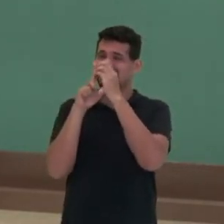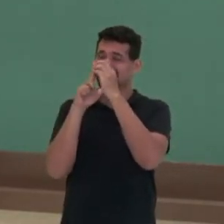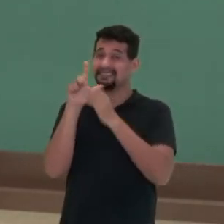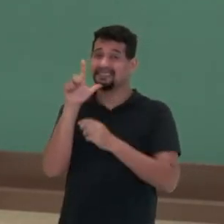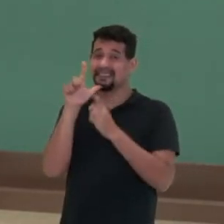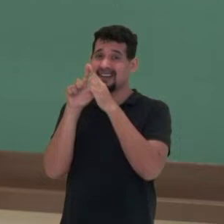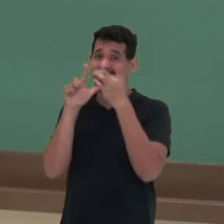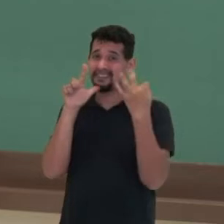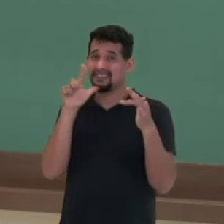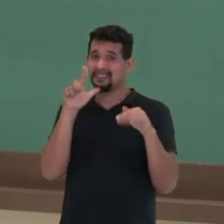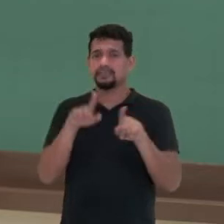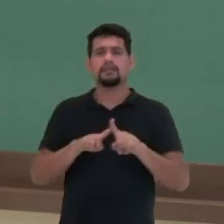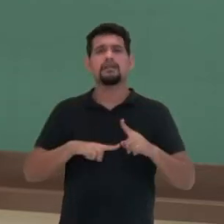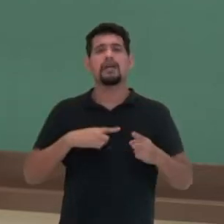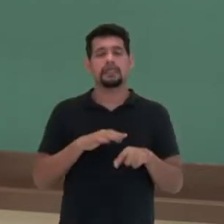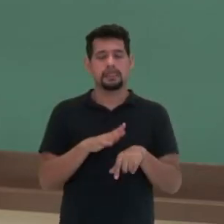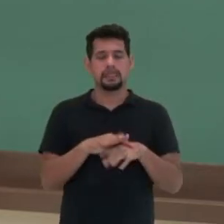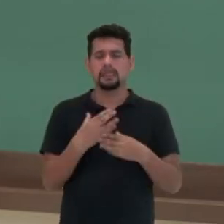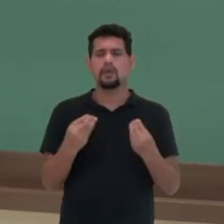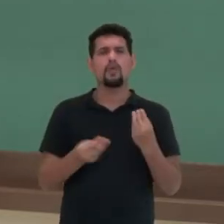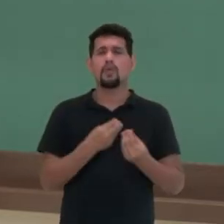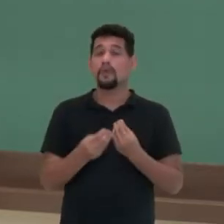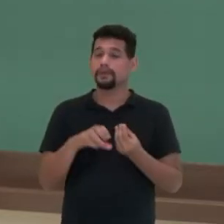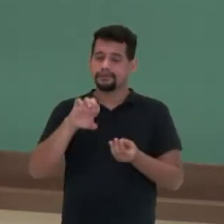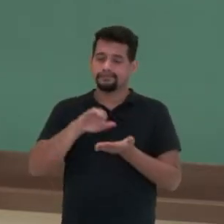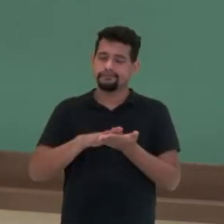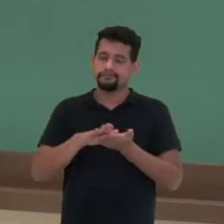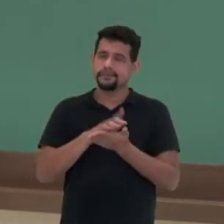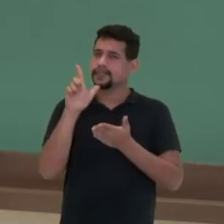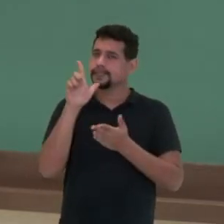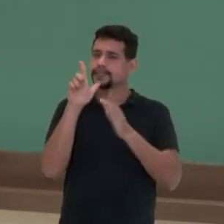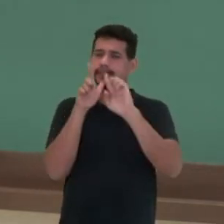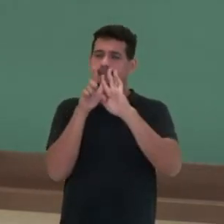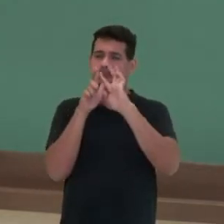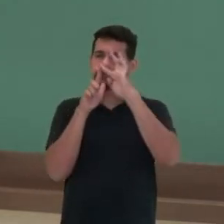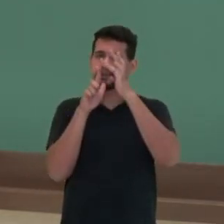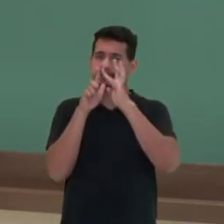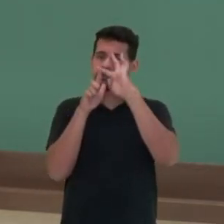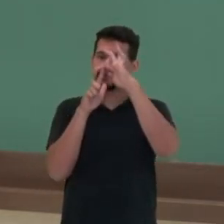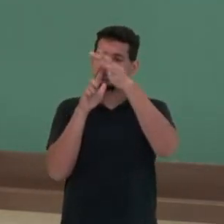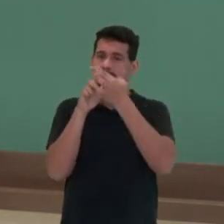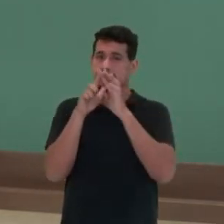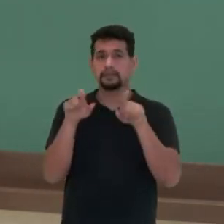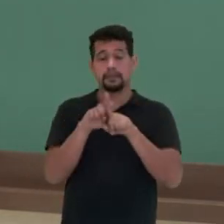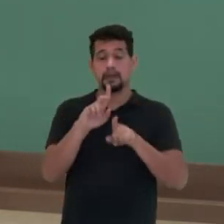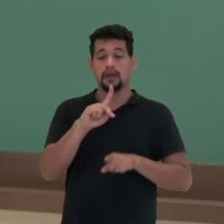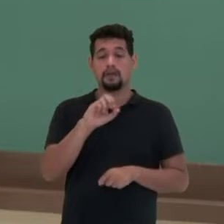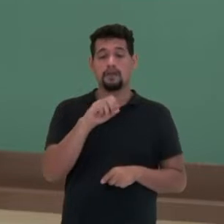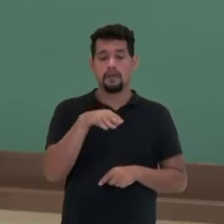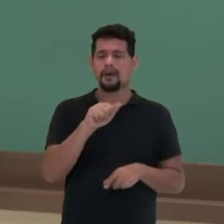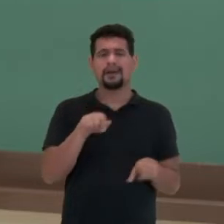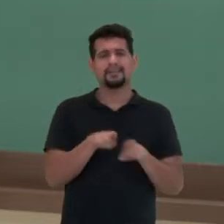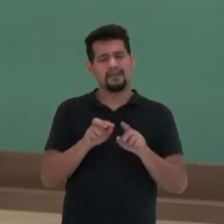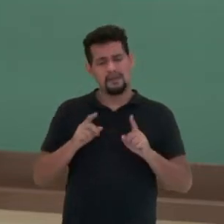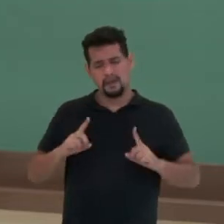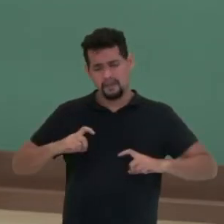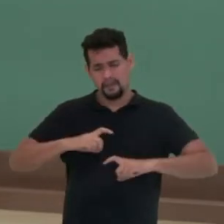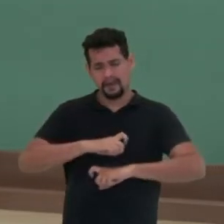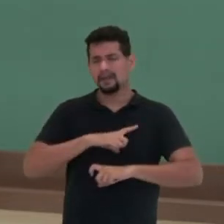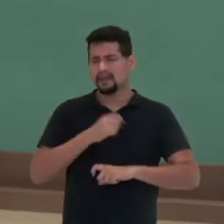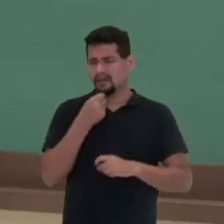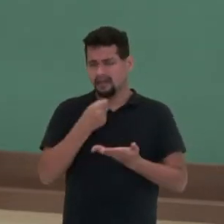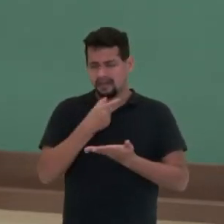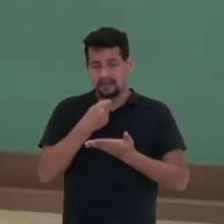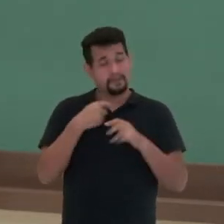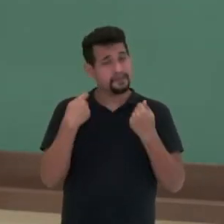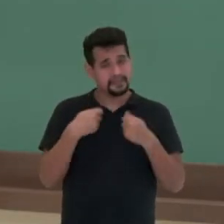também é bom... os tratamentos são com pomadas antifúngicas, né? Os tratamentos contra as bactérias também têm remédios, né?